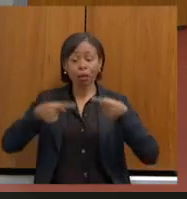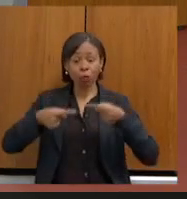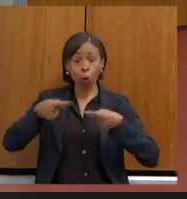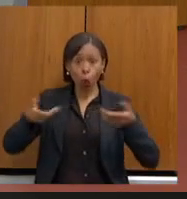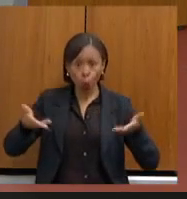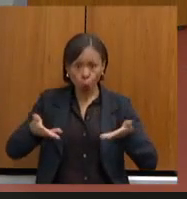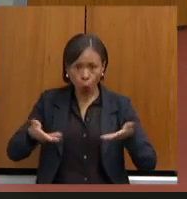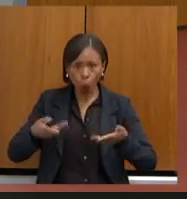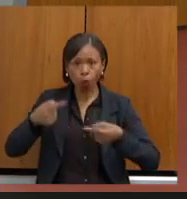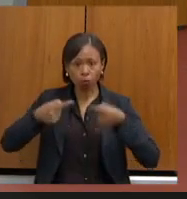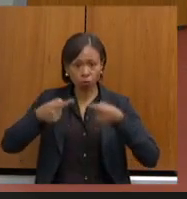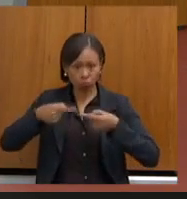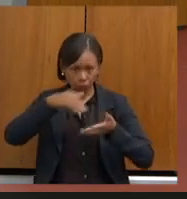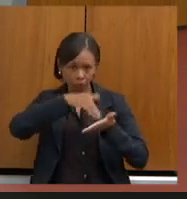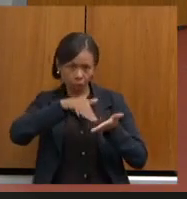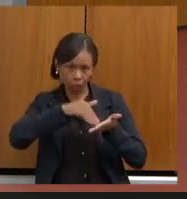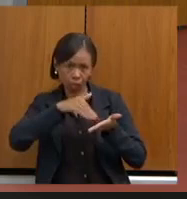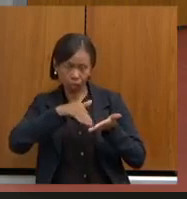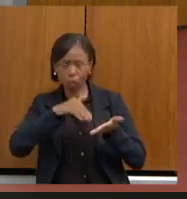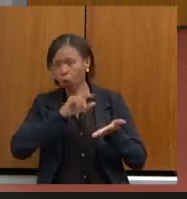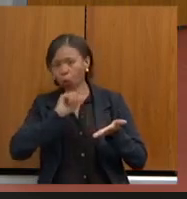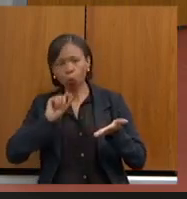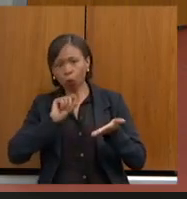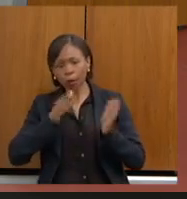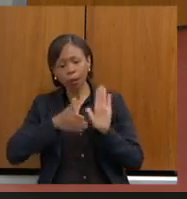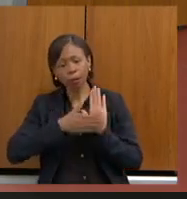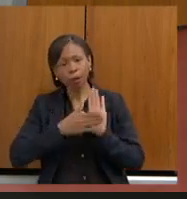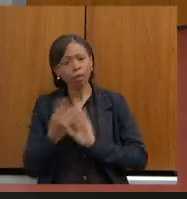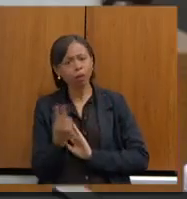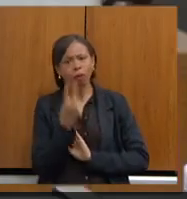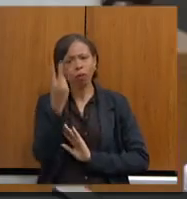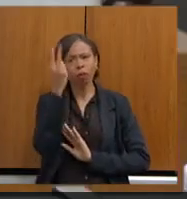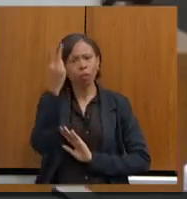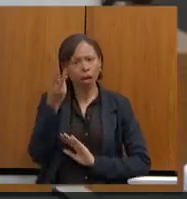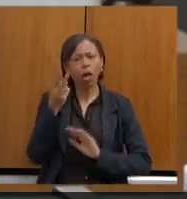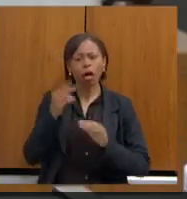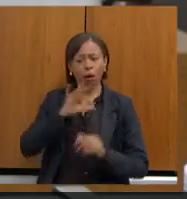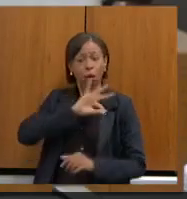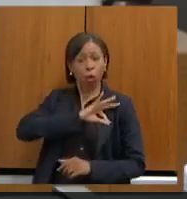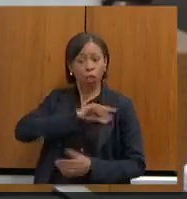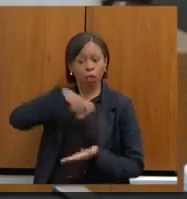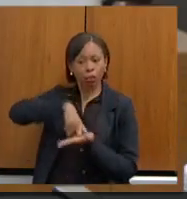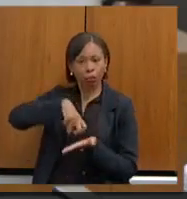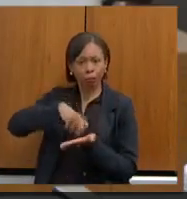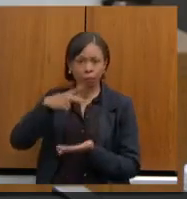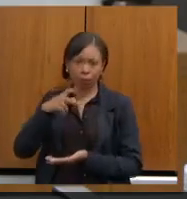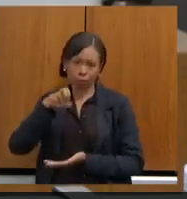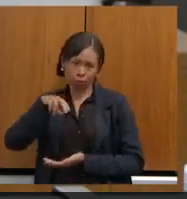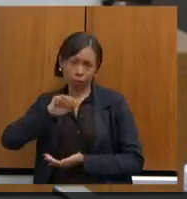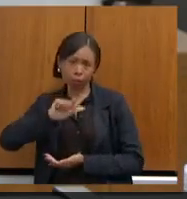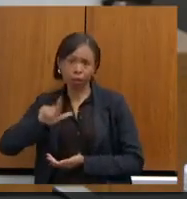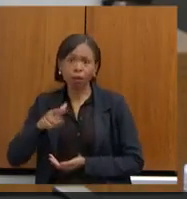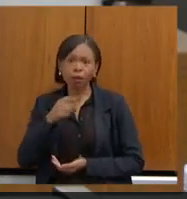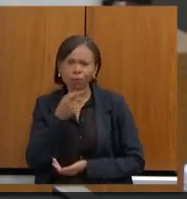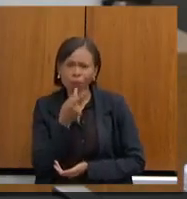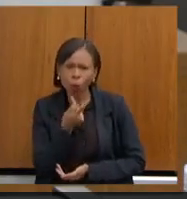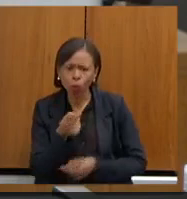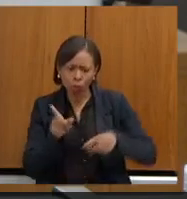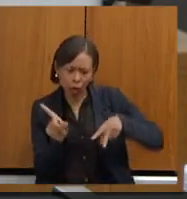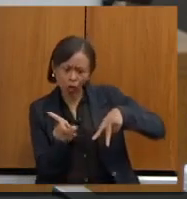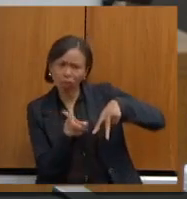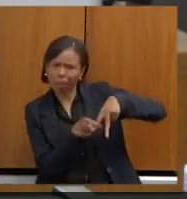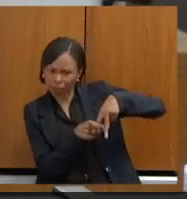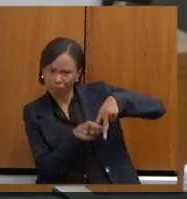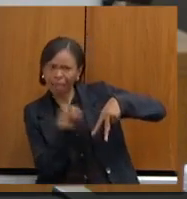atual da secretaria de valorização da polícia Penal de partilhamento de informações em questão de tornozeleira importante cima